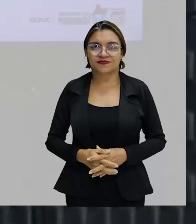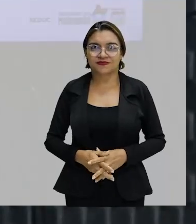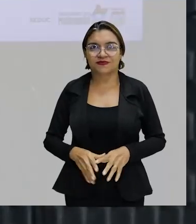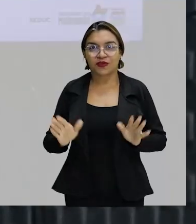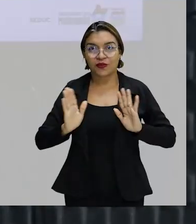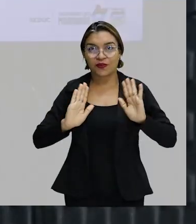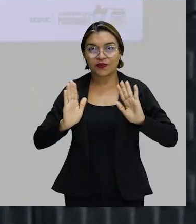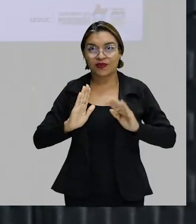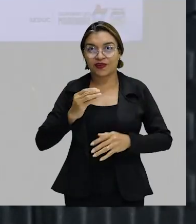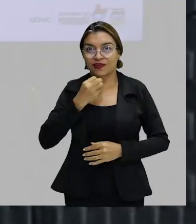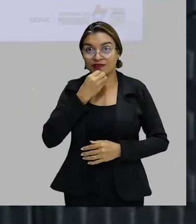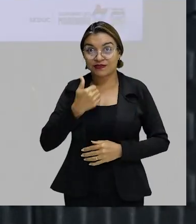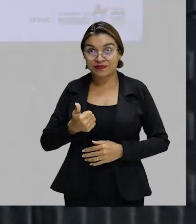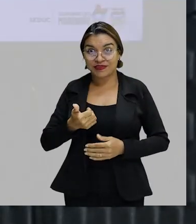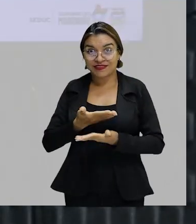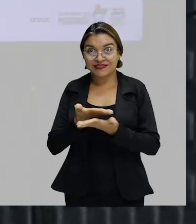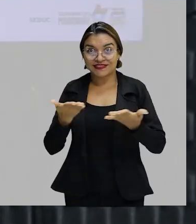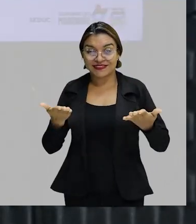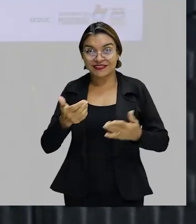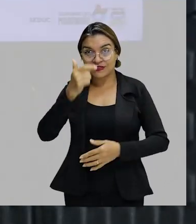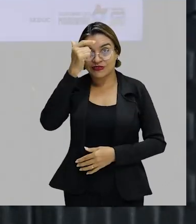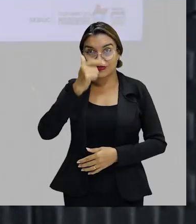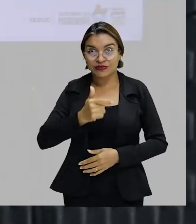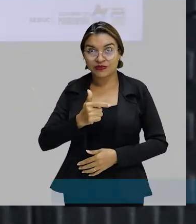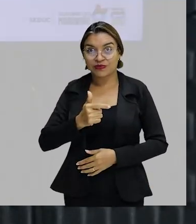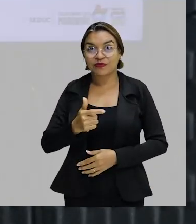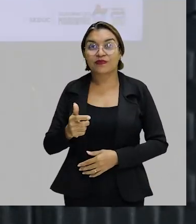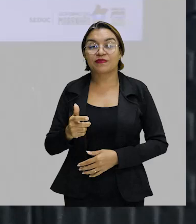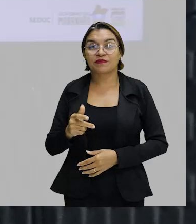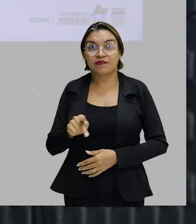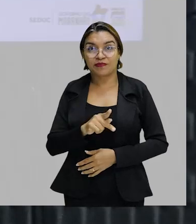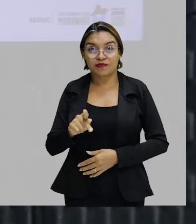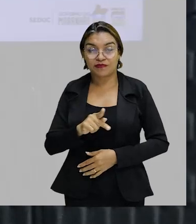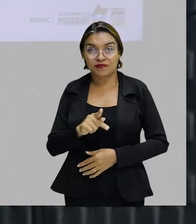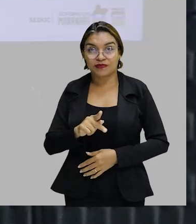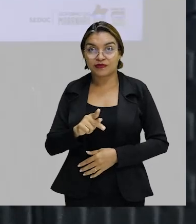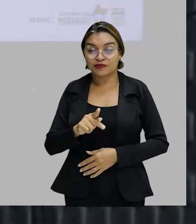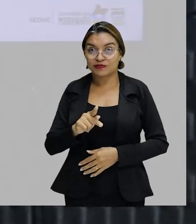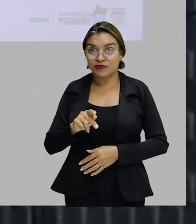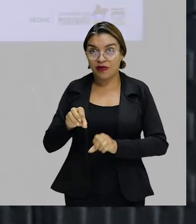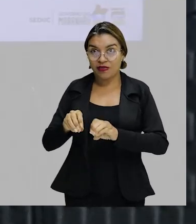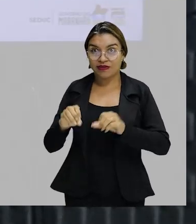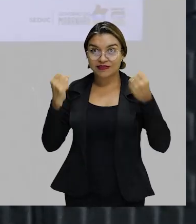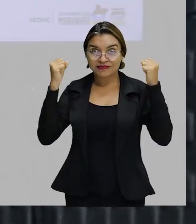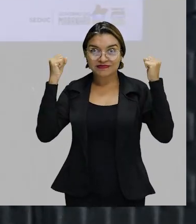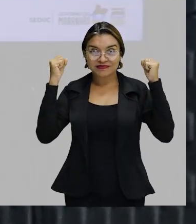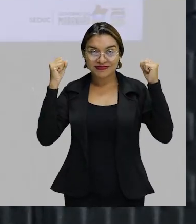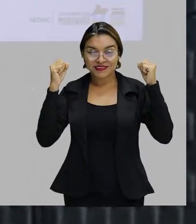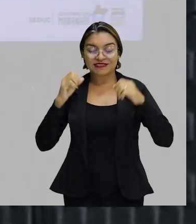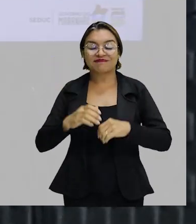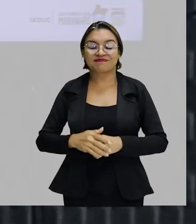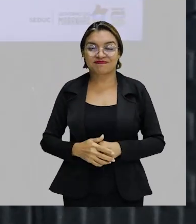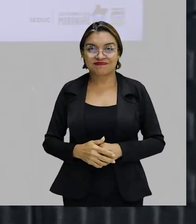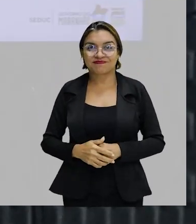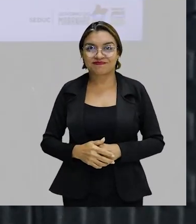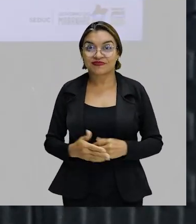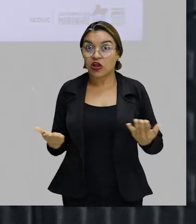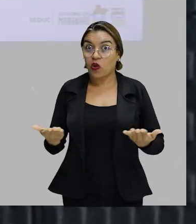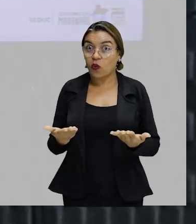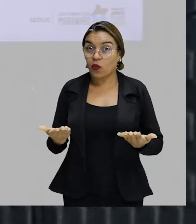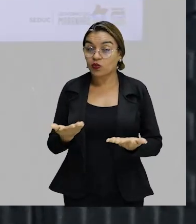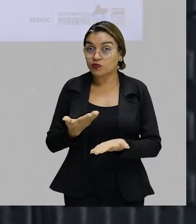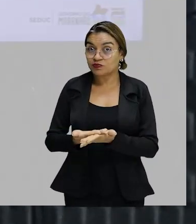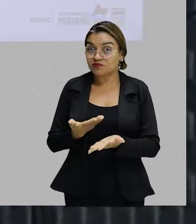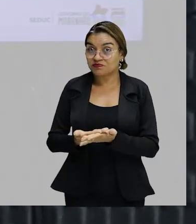Olá galerinha tudo bem com vocês sou Guilherme Campos professor de educação física da rede estadual do Maranhão e nessa aula de hoje